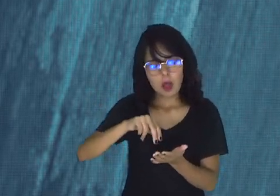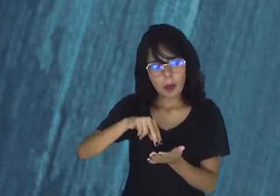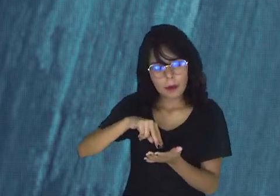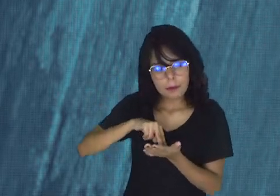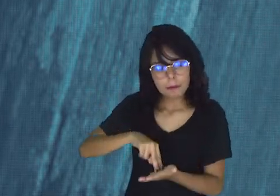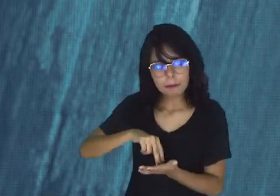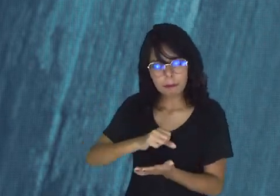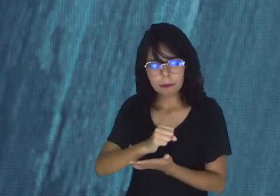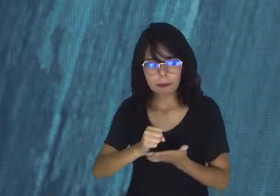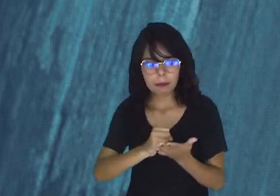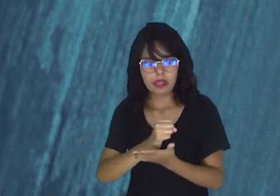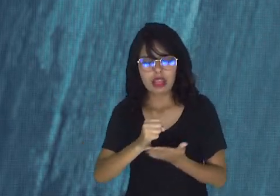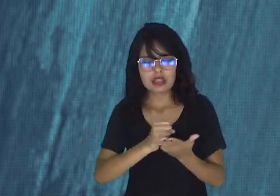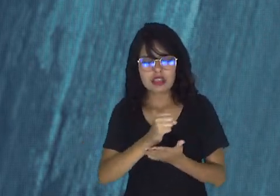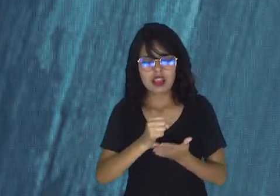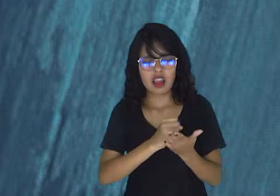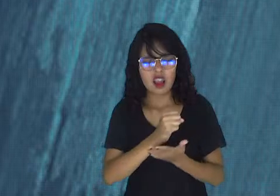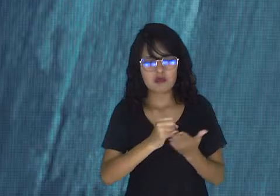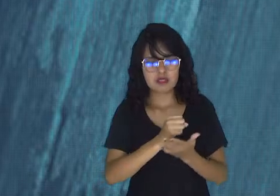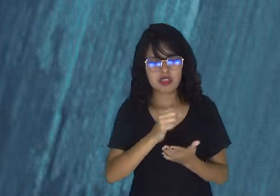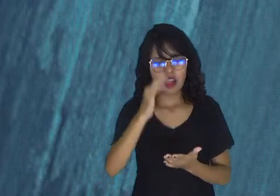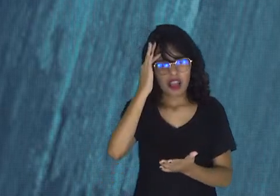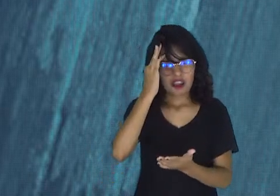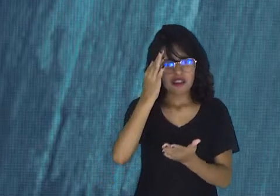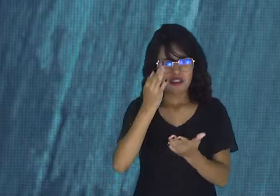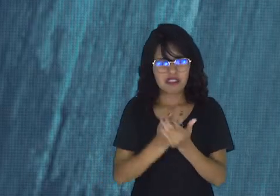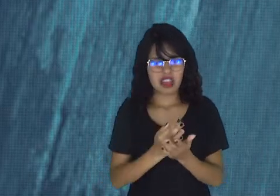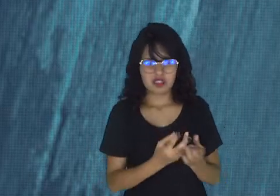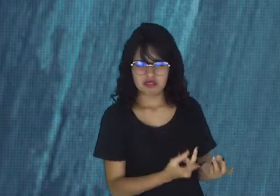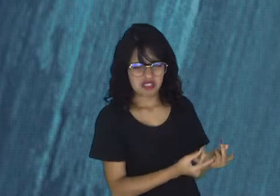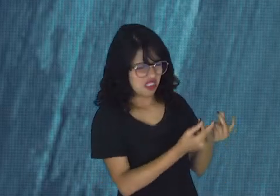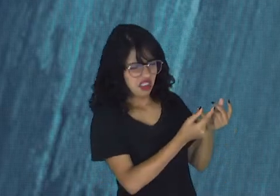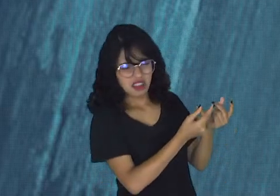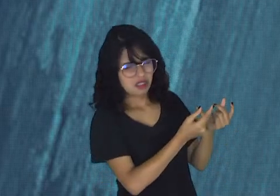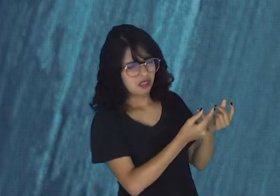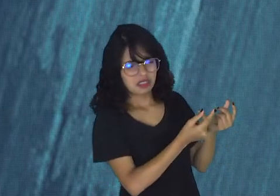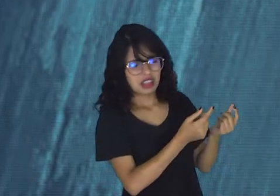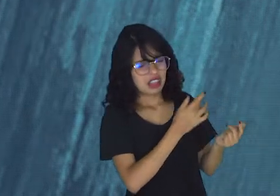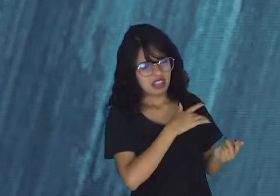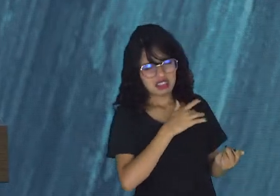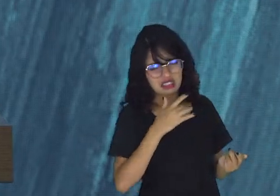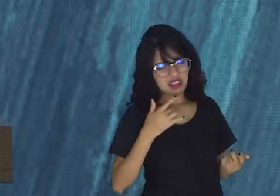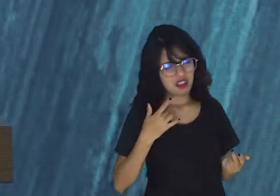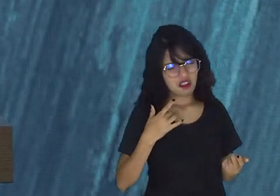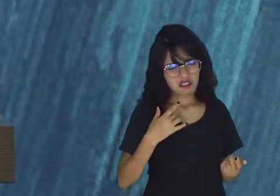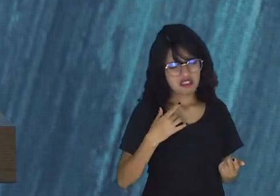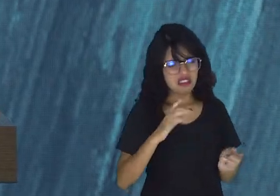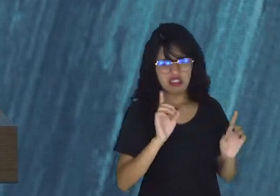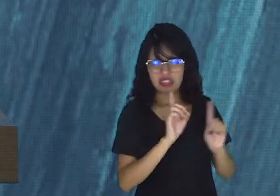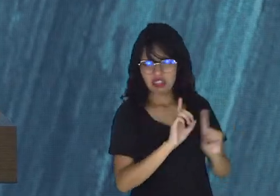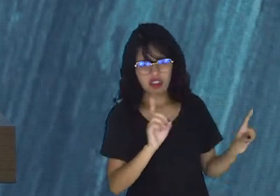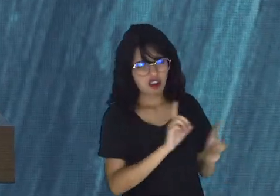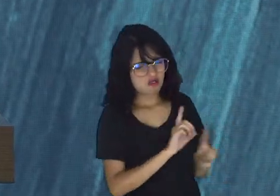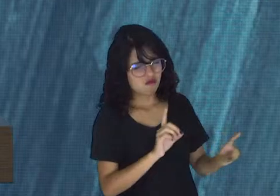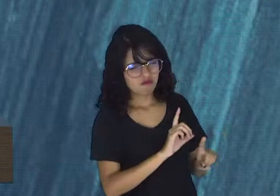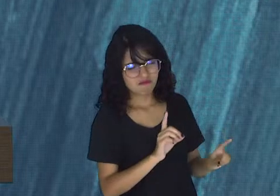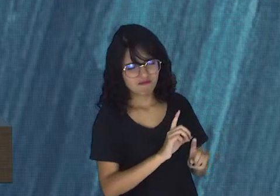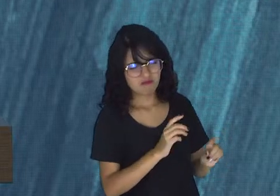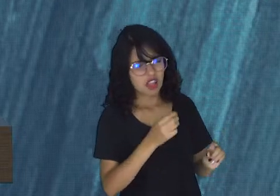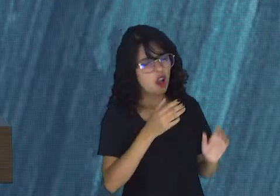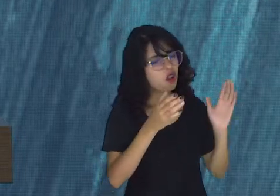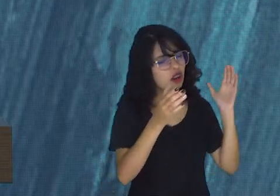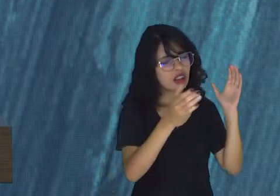dinheiro, na saúde, no casamento, nos filhos, nos netos,